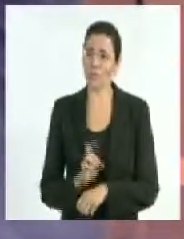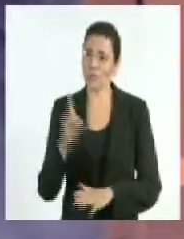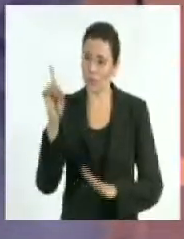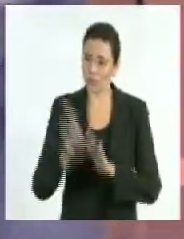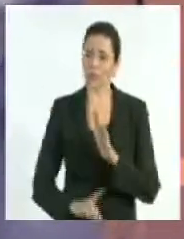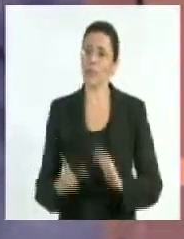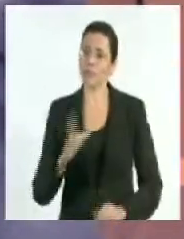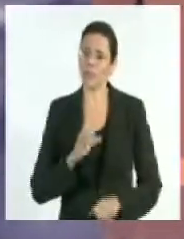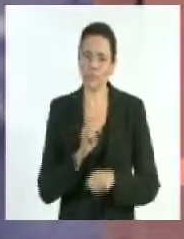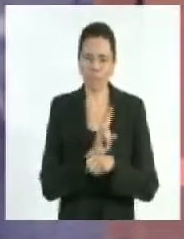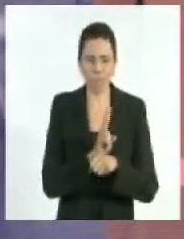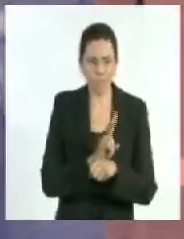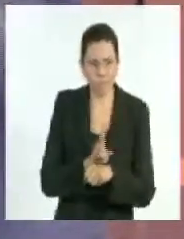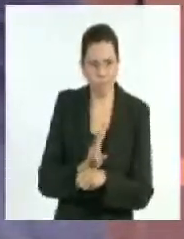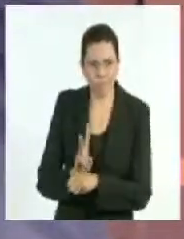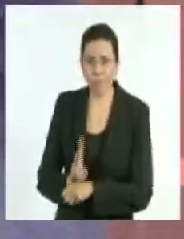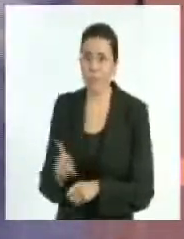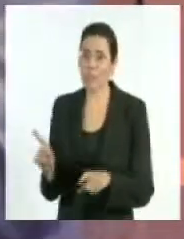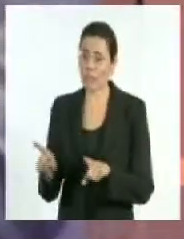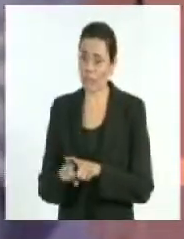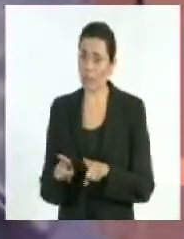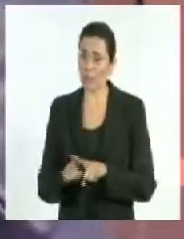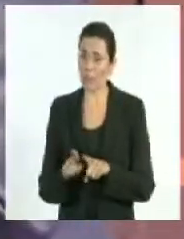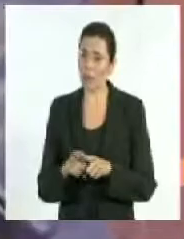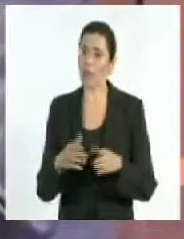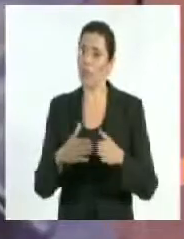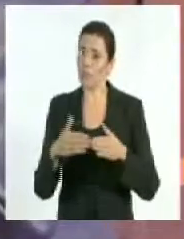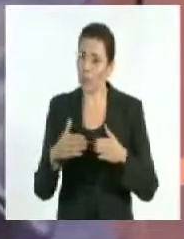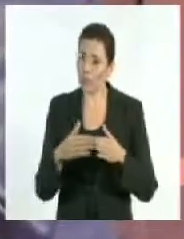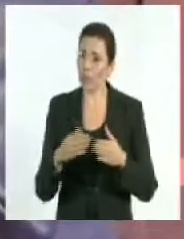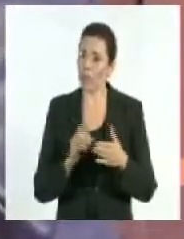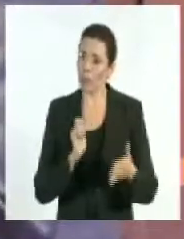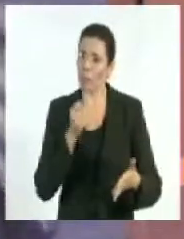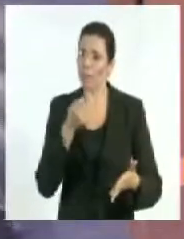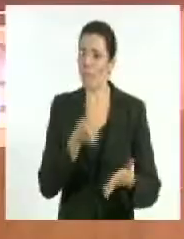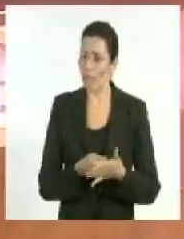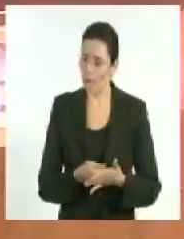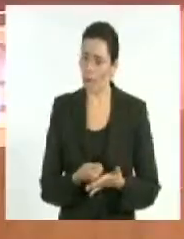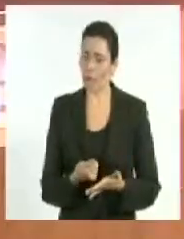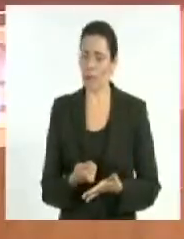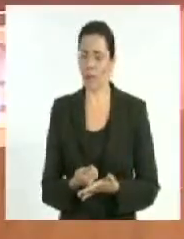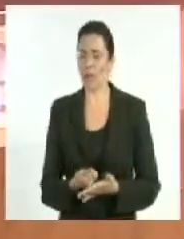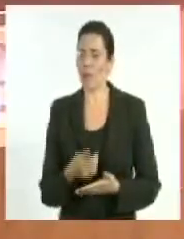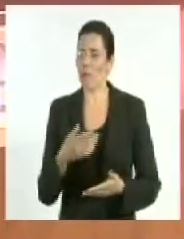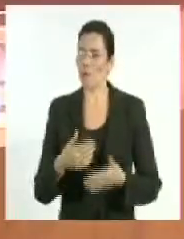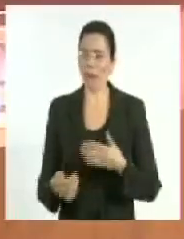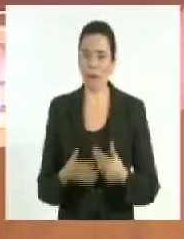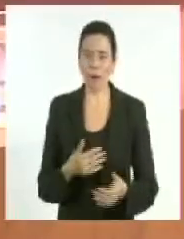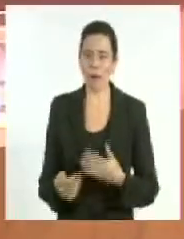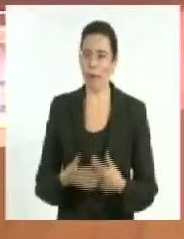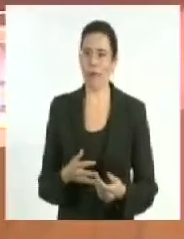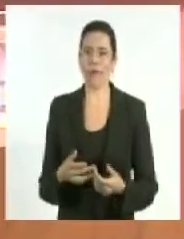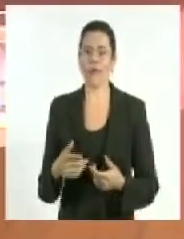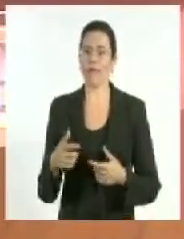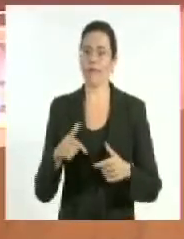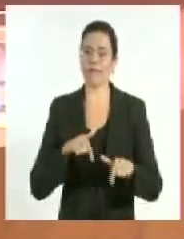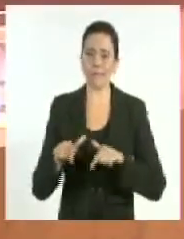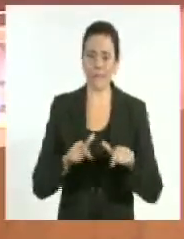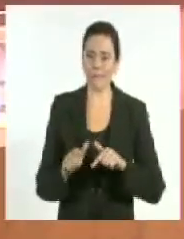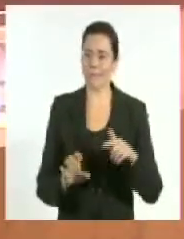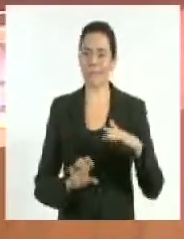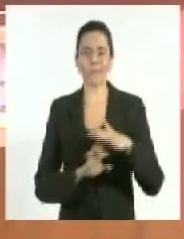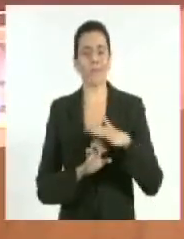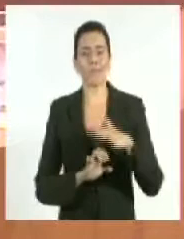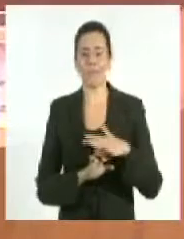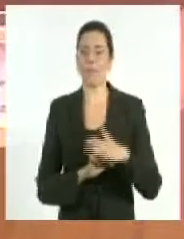sobre qualquer atividade que precise de autorização da administração pública. Então, tem total base legal para que essa taxa